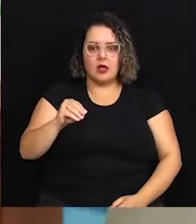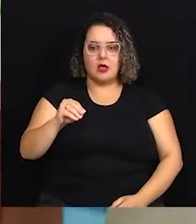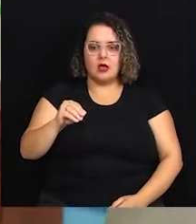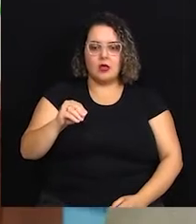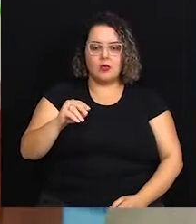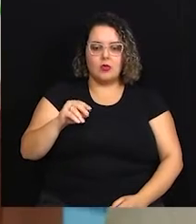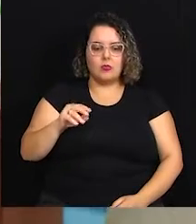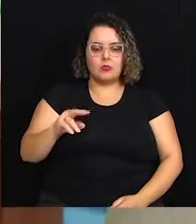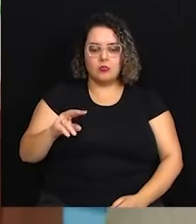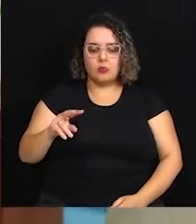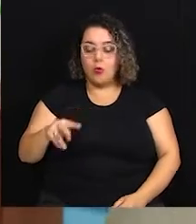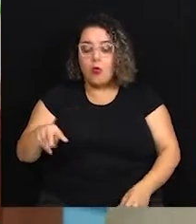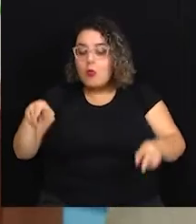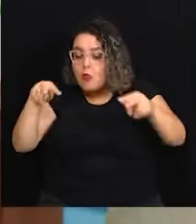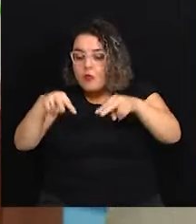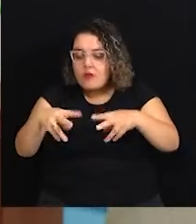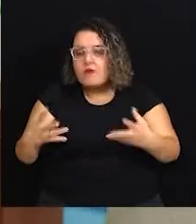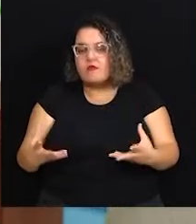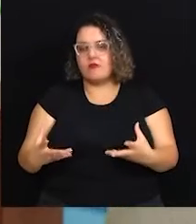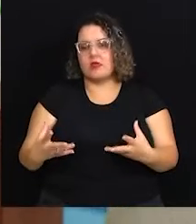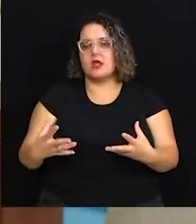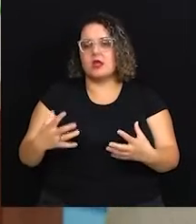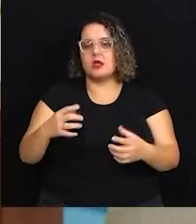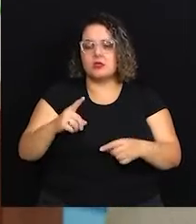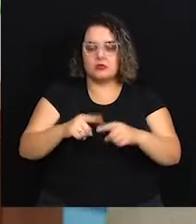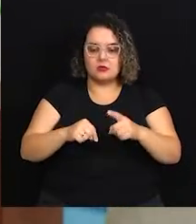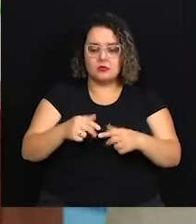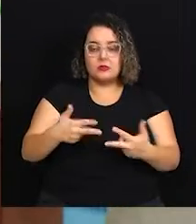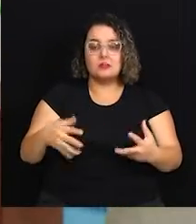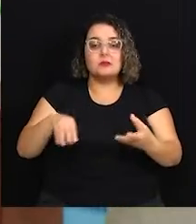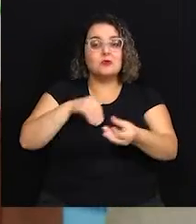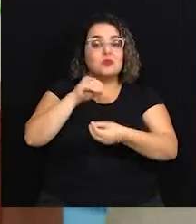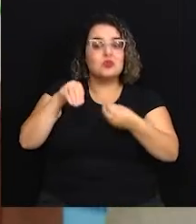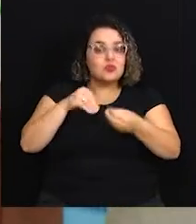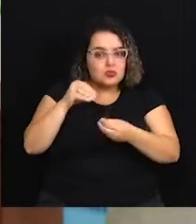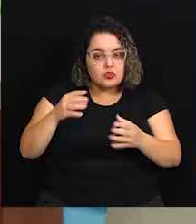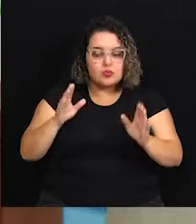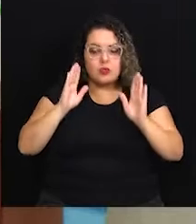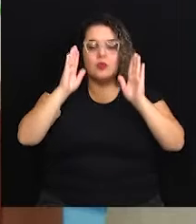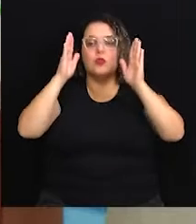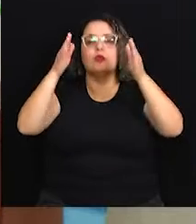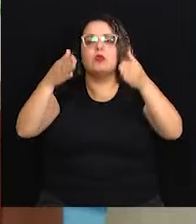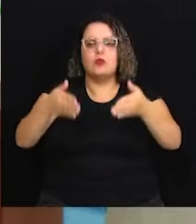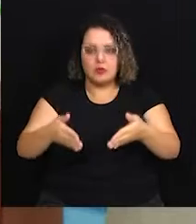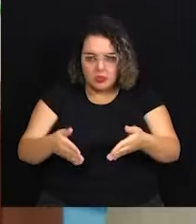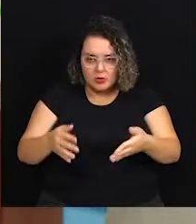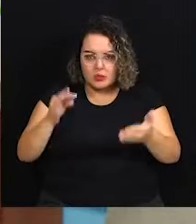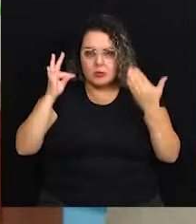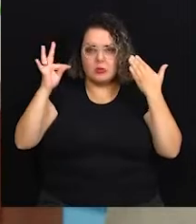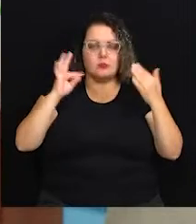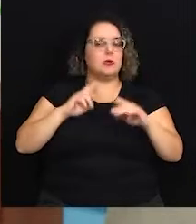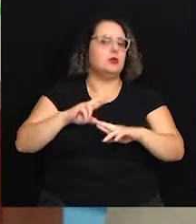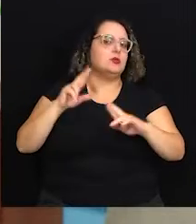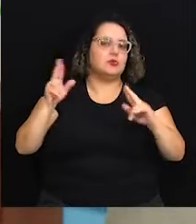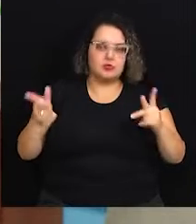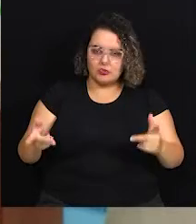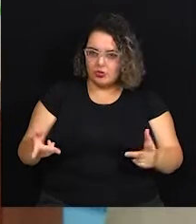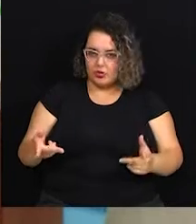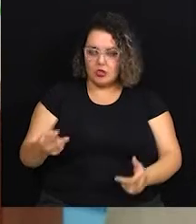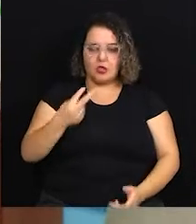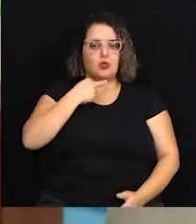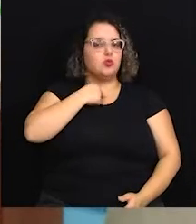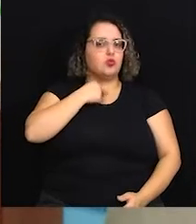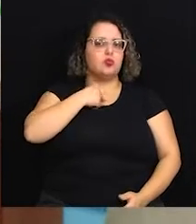algum objeto. Então se misturam as coisas. Então o enfoque terapêutico é completamente diferente. Eu não